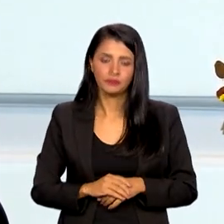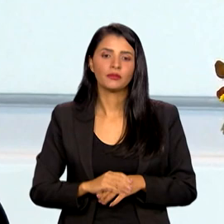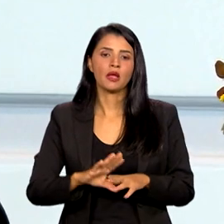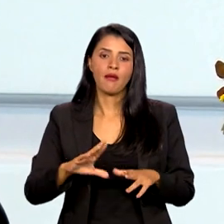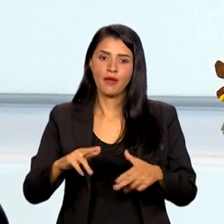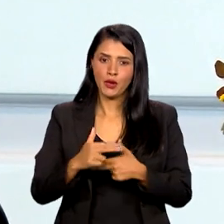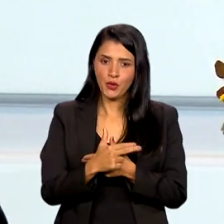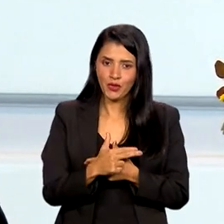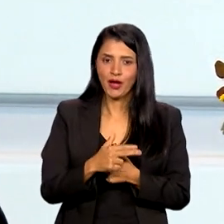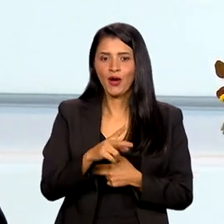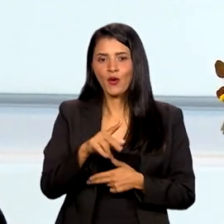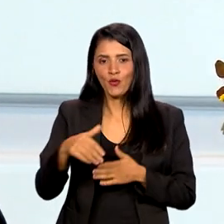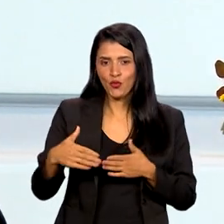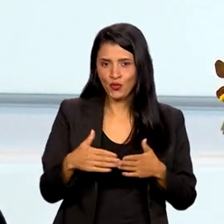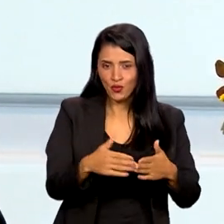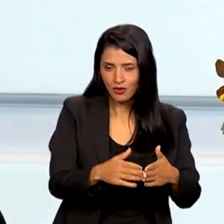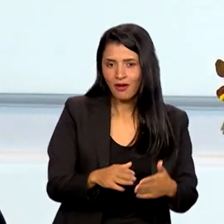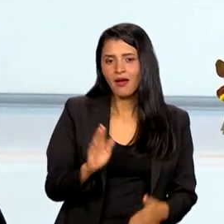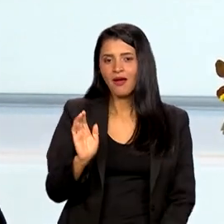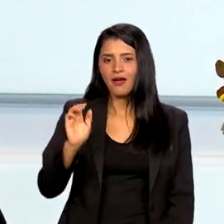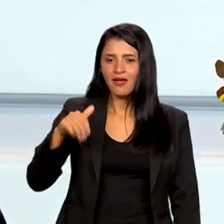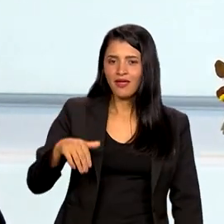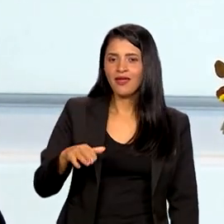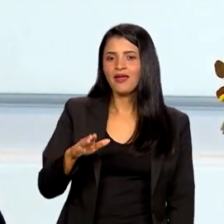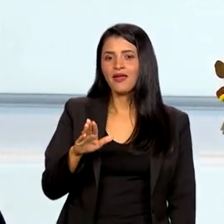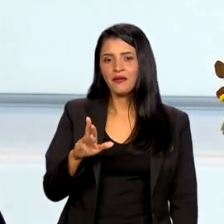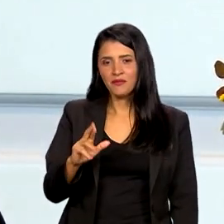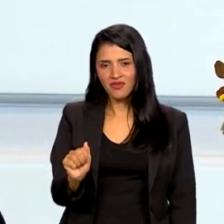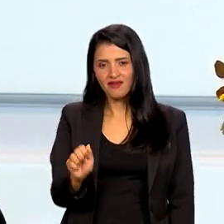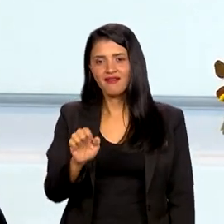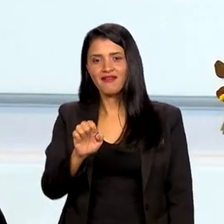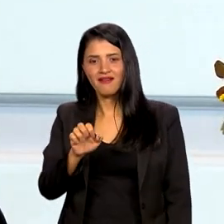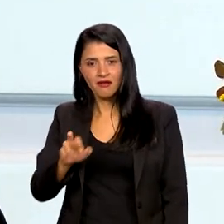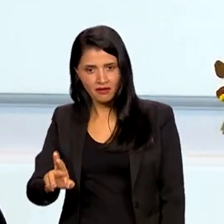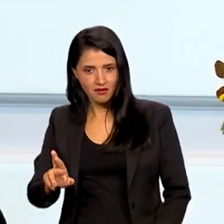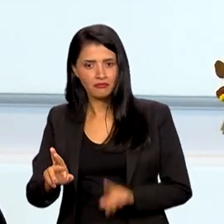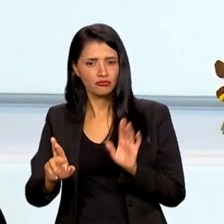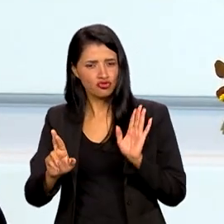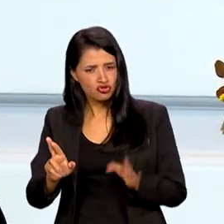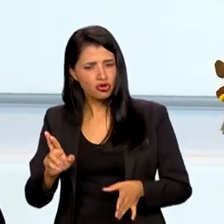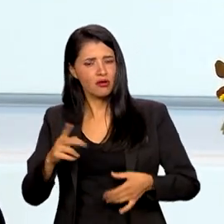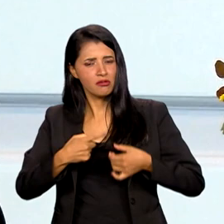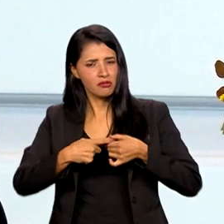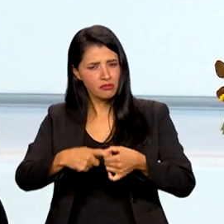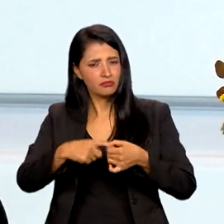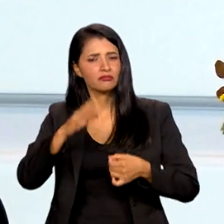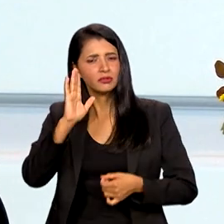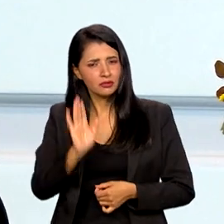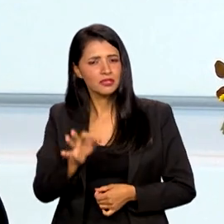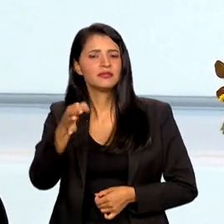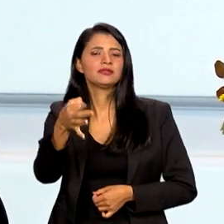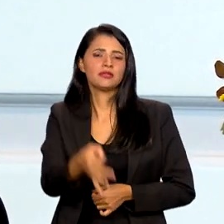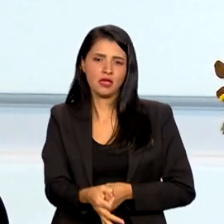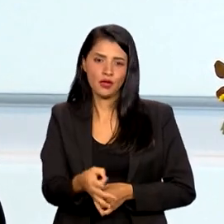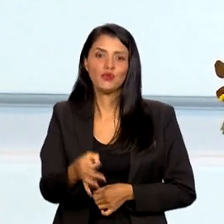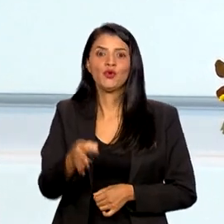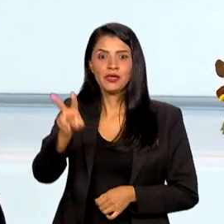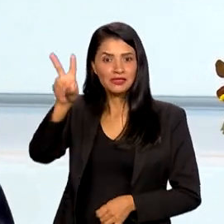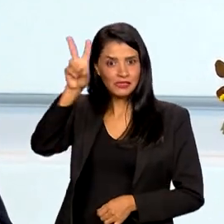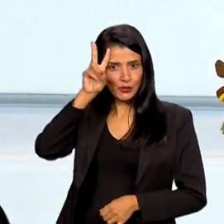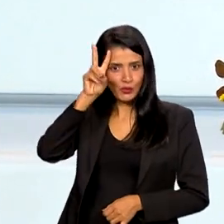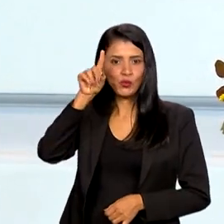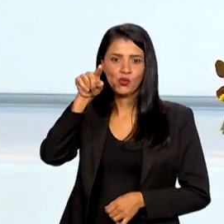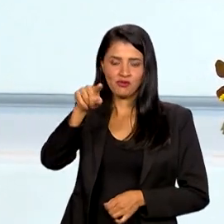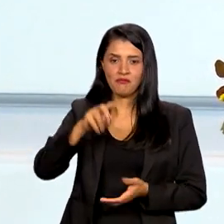aeronáutico, né, com a Embraer. Essa uma parceria que já deu certo. Na segunda-feira, amanhã, o presidente Lula fará